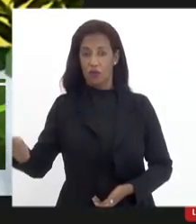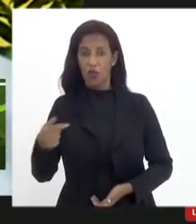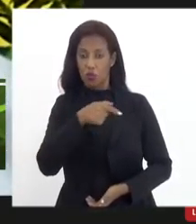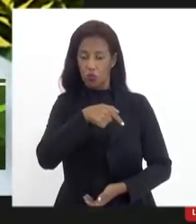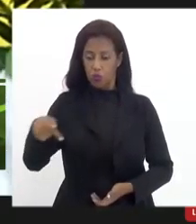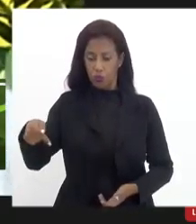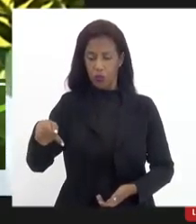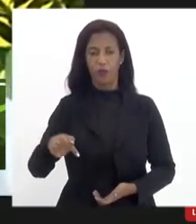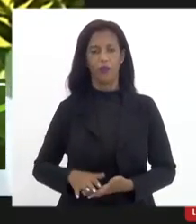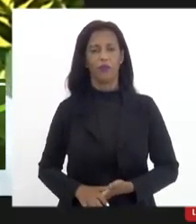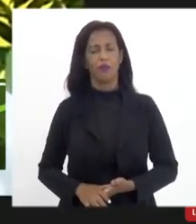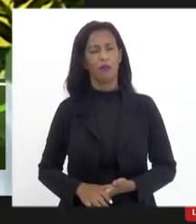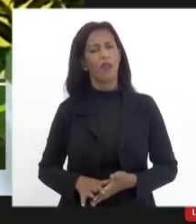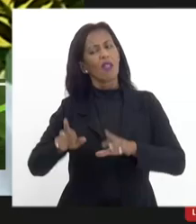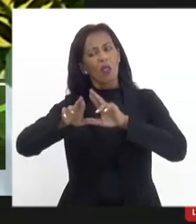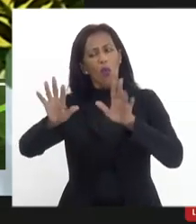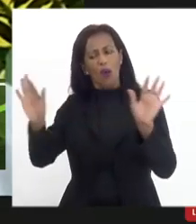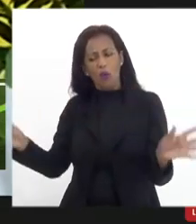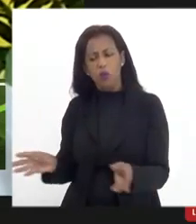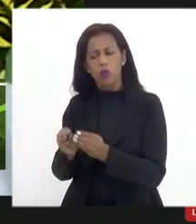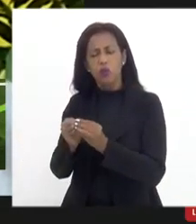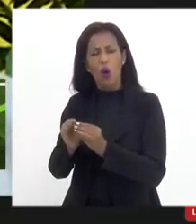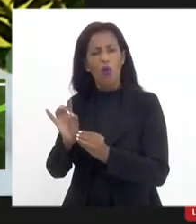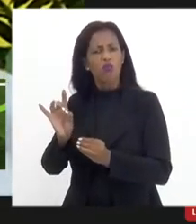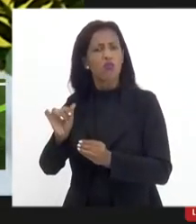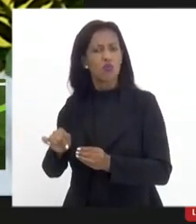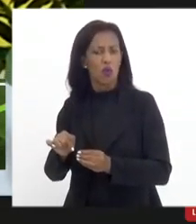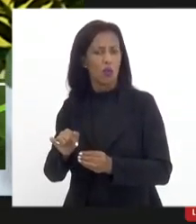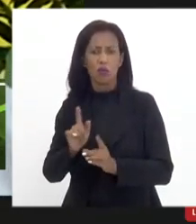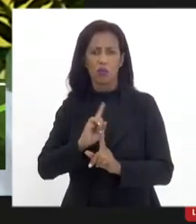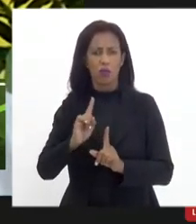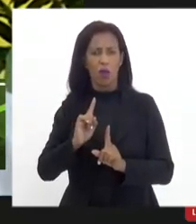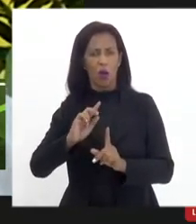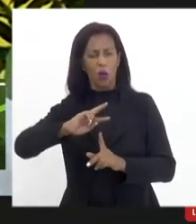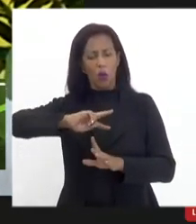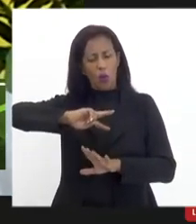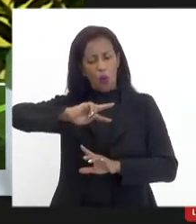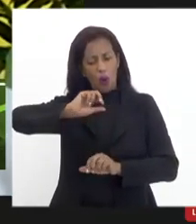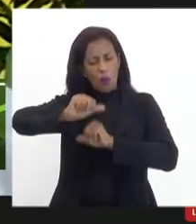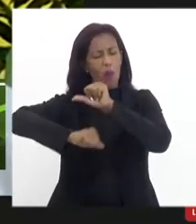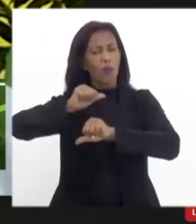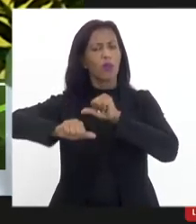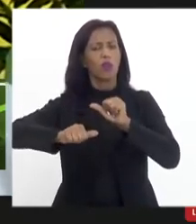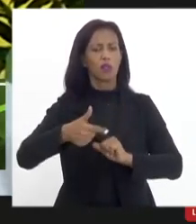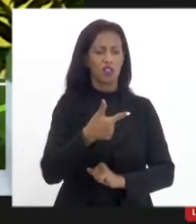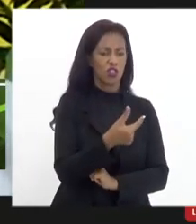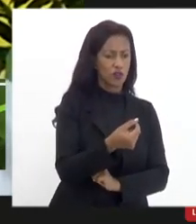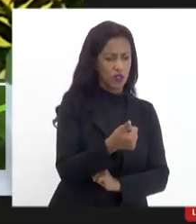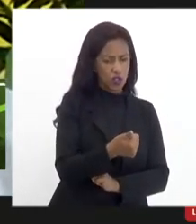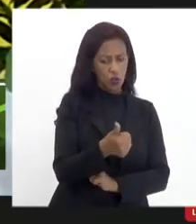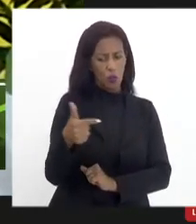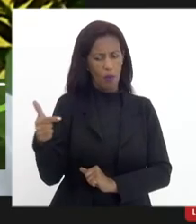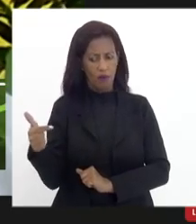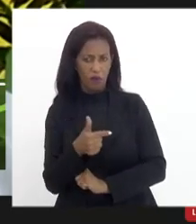Mas não somente isso, porque a questão da definição na virada do século XXI de políticas